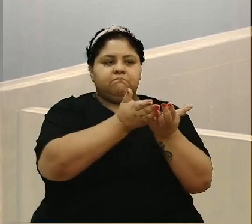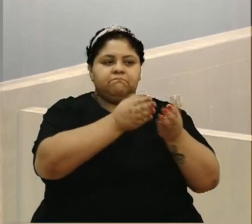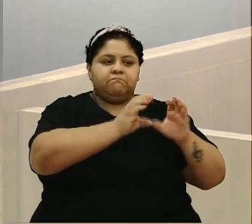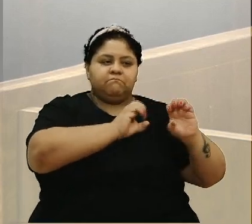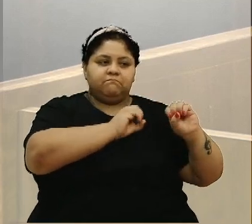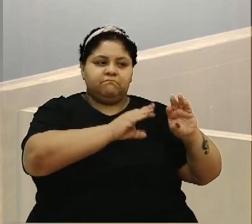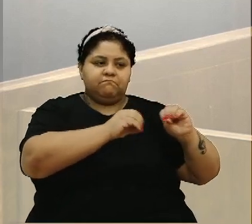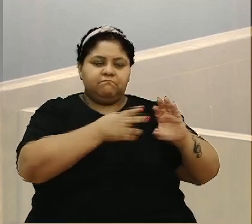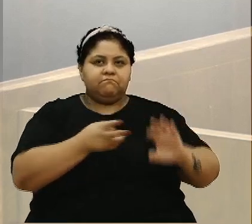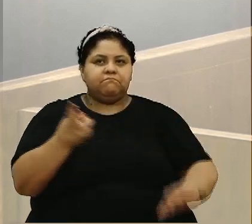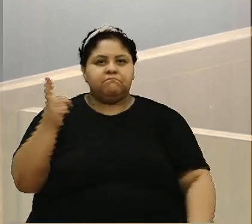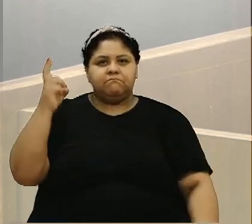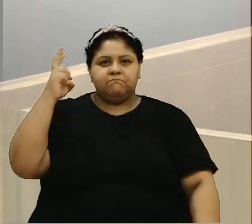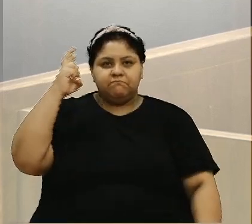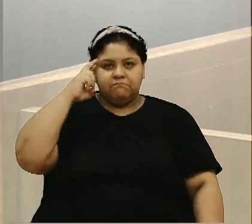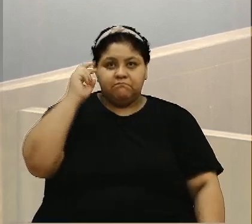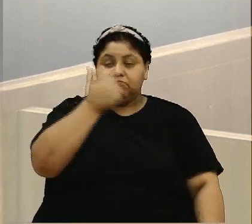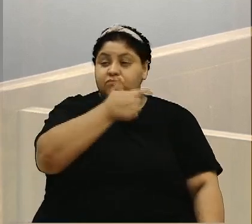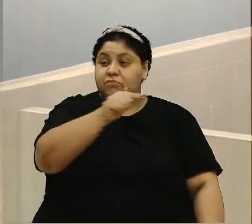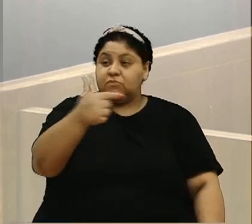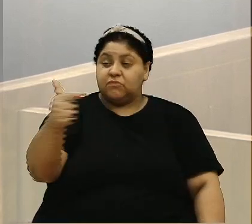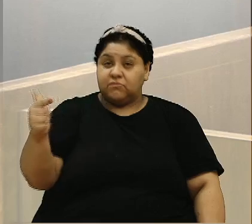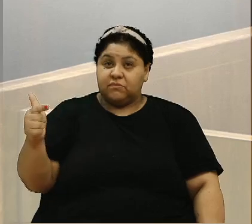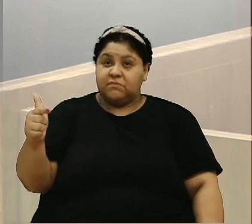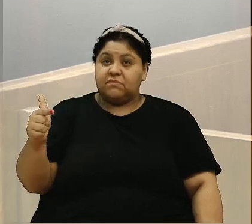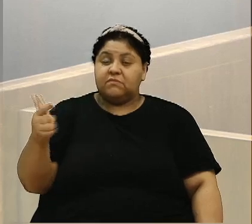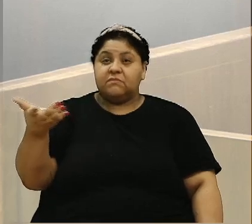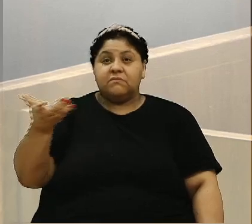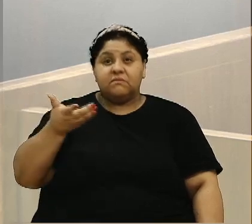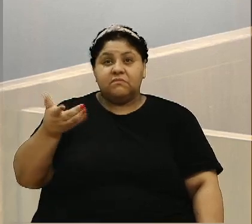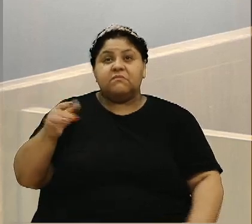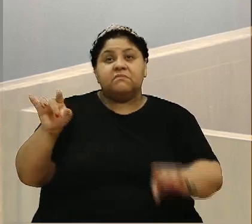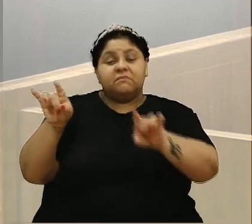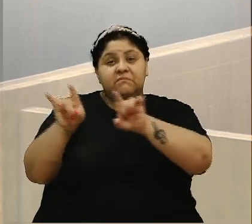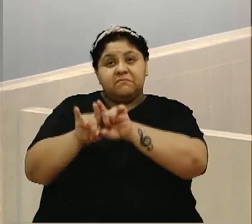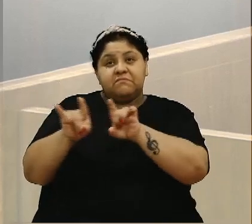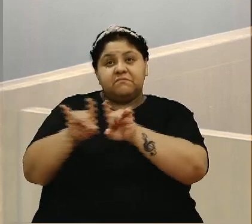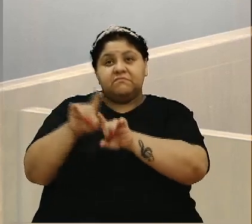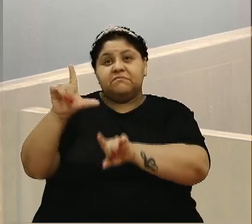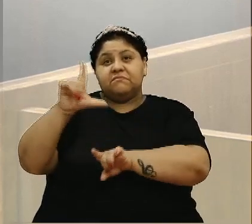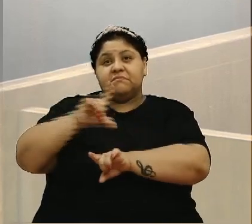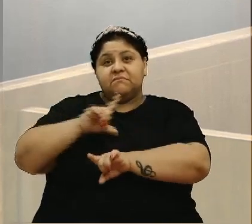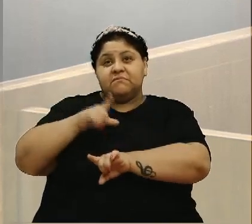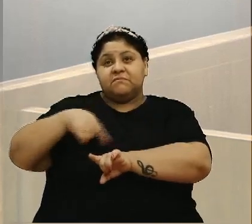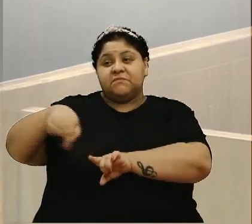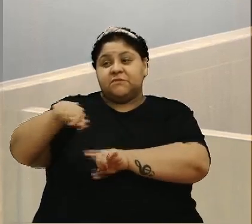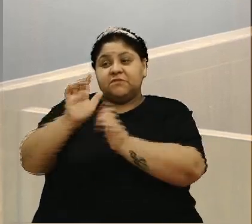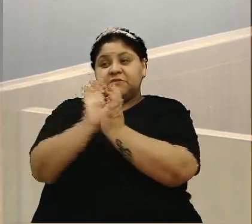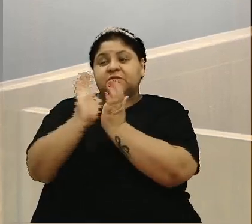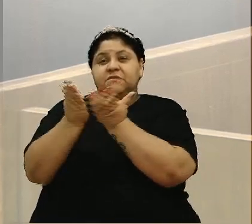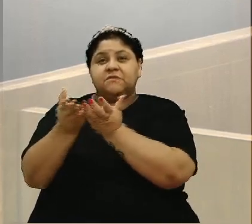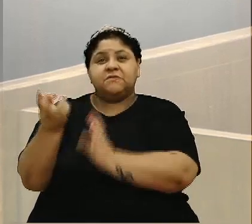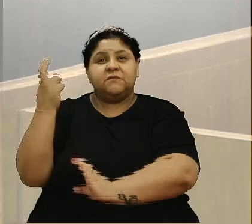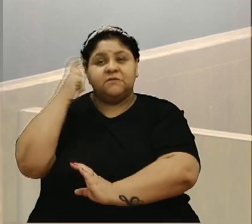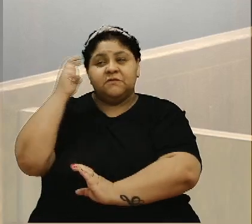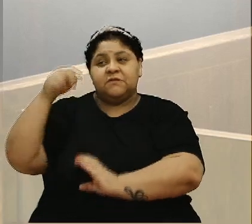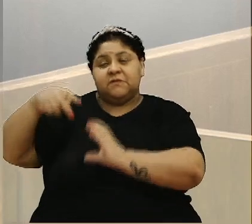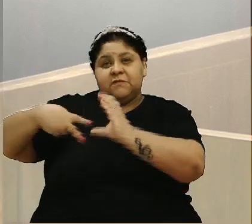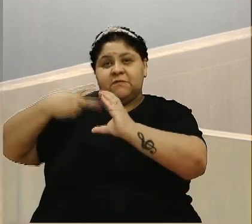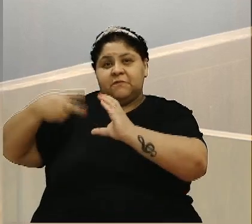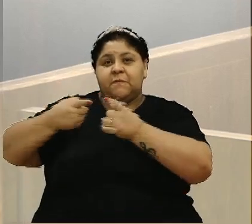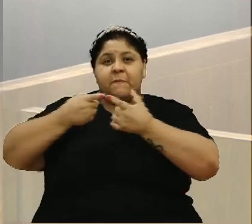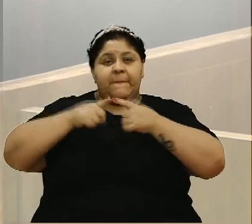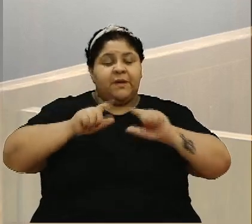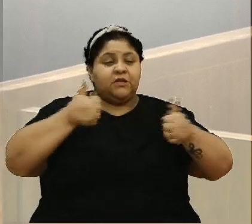Educação e Cultura, que é outra questão que a gente quer também, né, termos a nossa Comissão de Cultura aqui da Câmara, mas enquanto